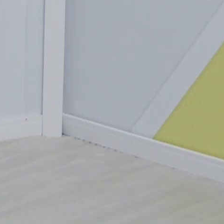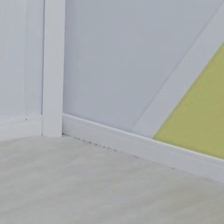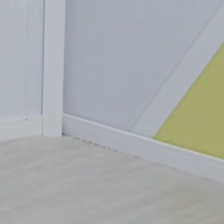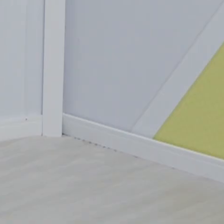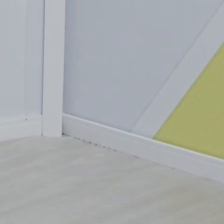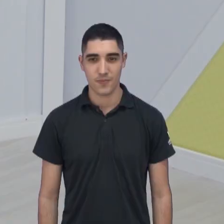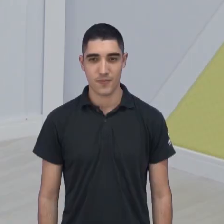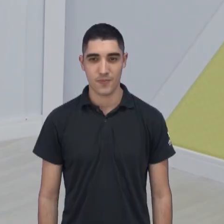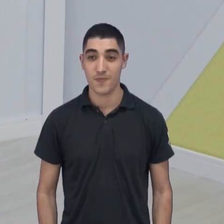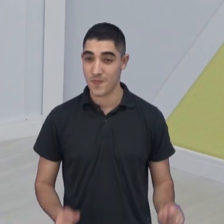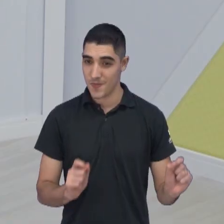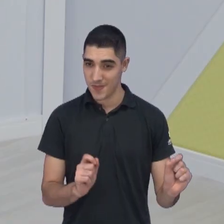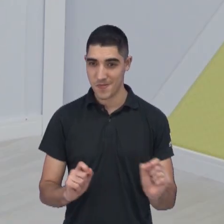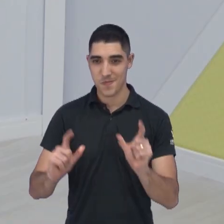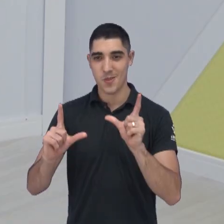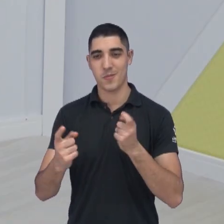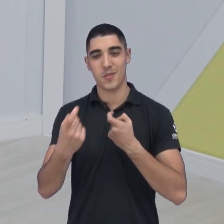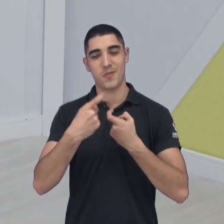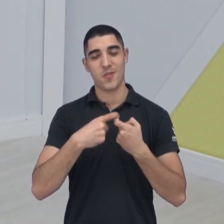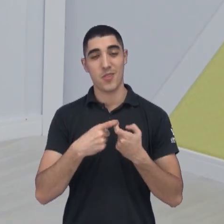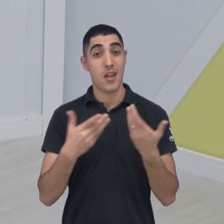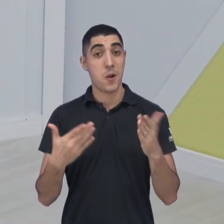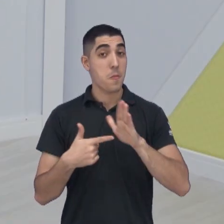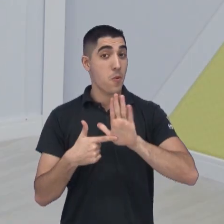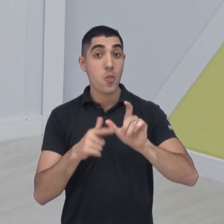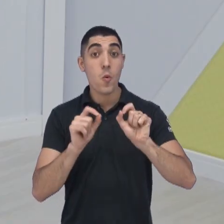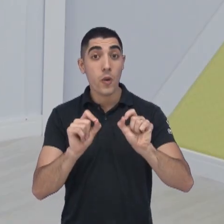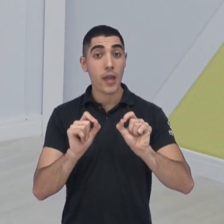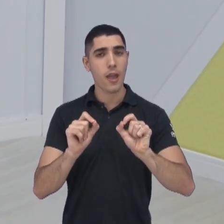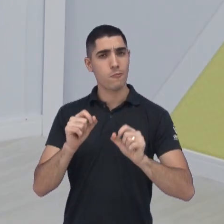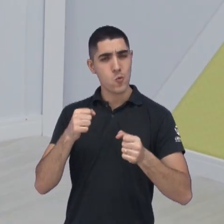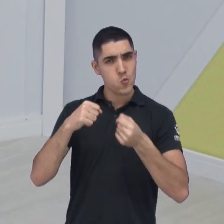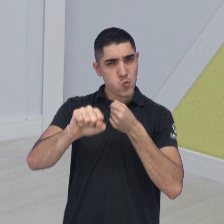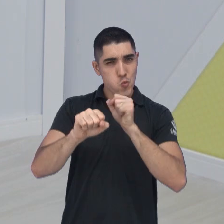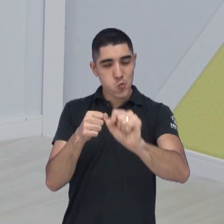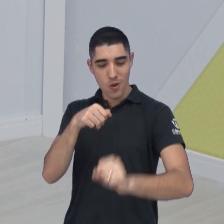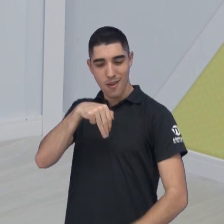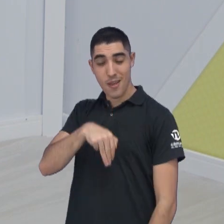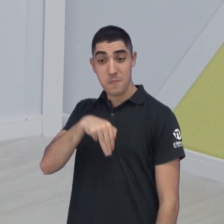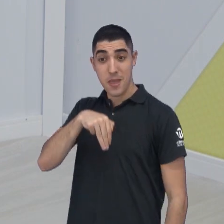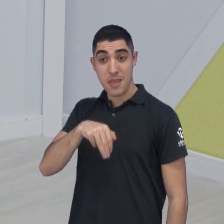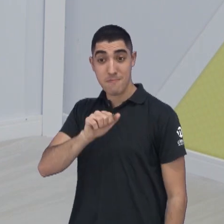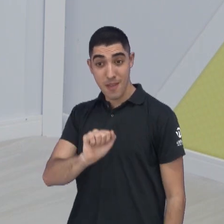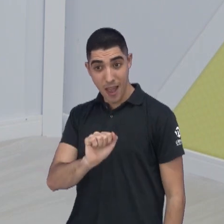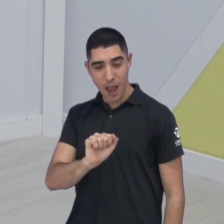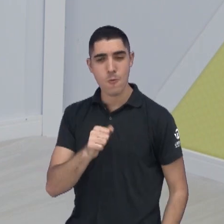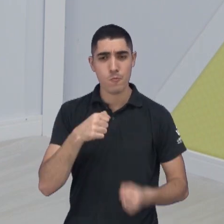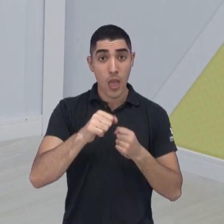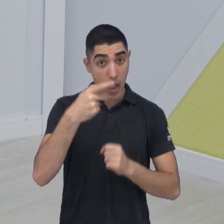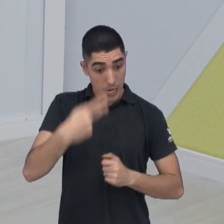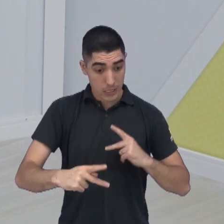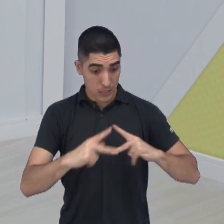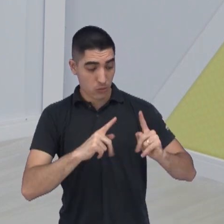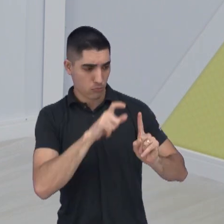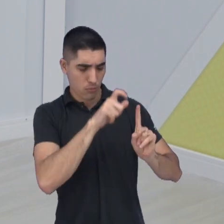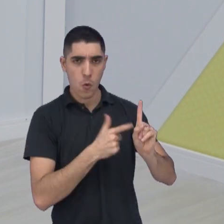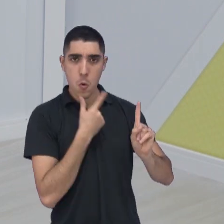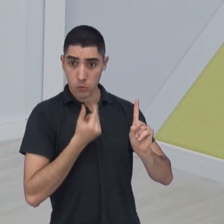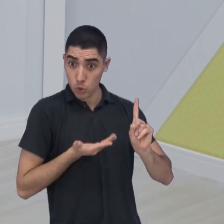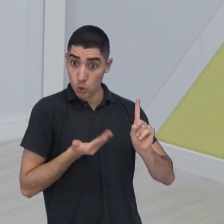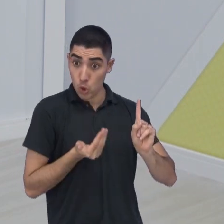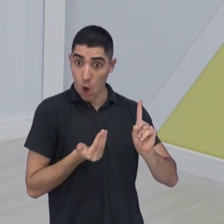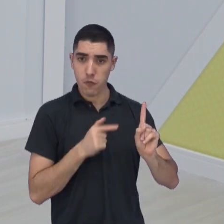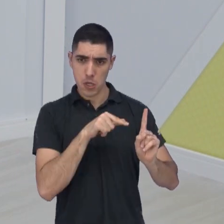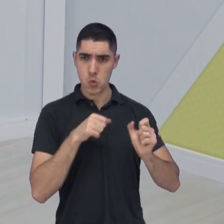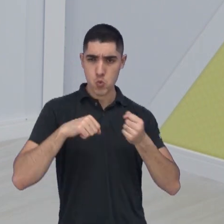Muito bem, estamos de volta para falar agora de MMA. São José dos Campos tem um jovem lutador muito promissor